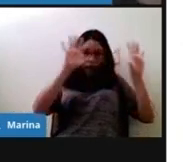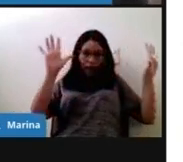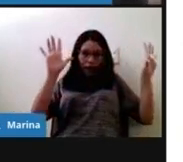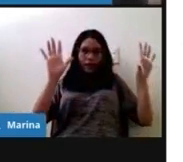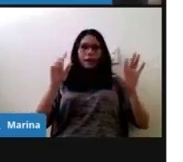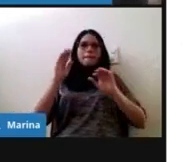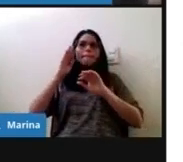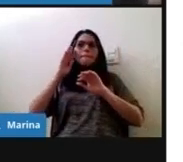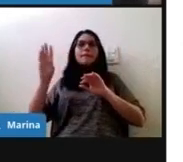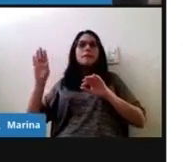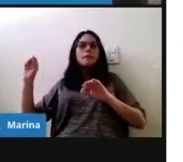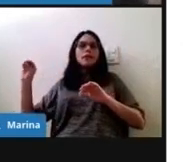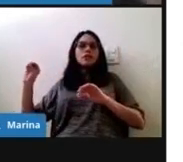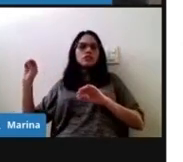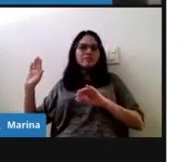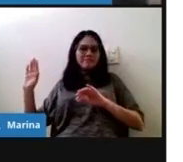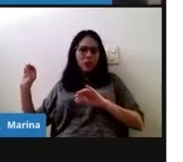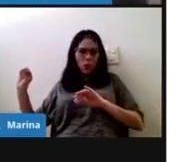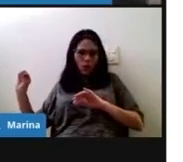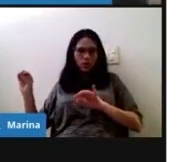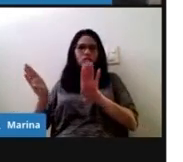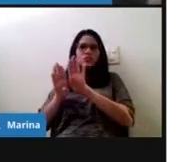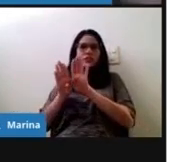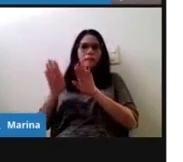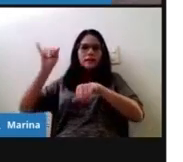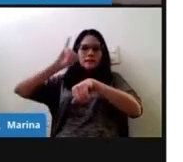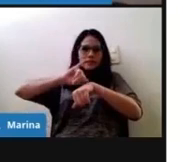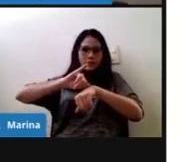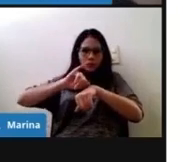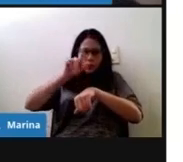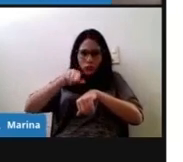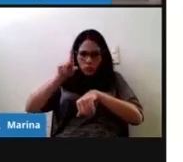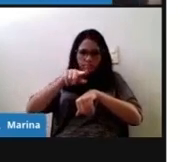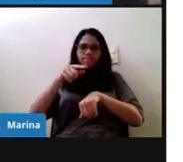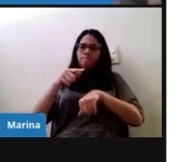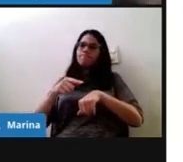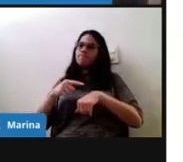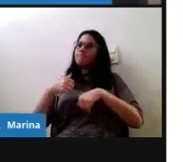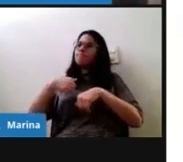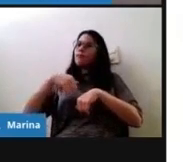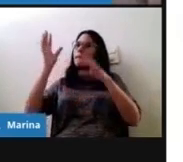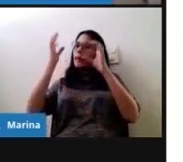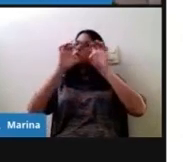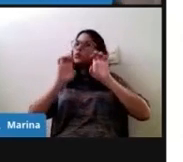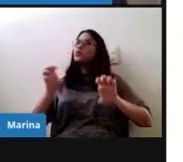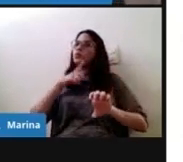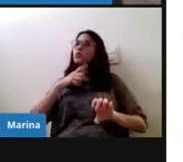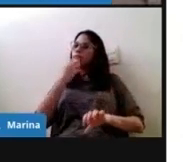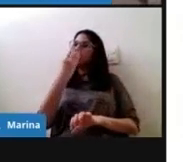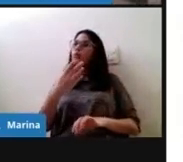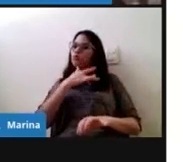oeste de Minas e central mineira, os municípios que detêm de uma infraestrutura de saúde mais apropriada para o